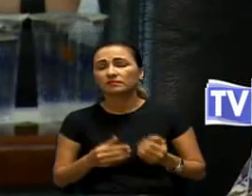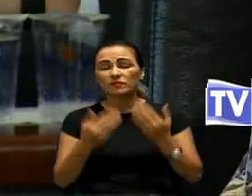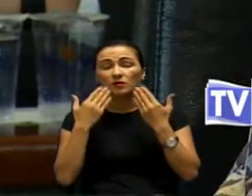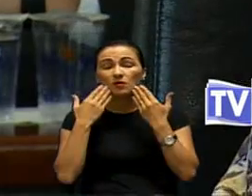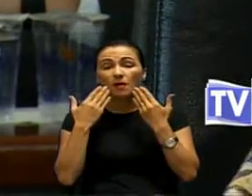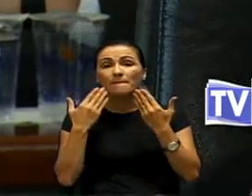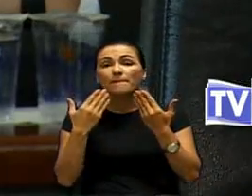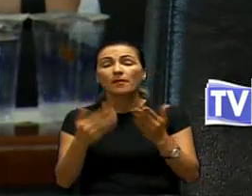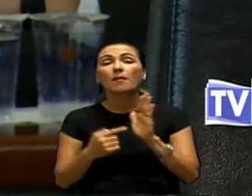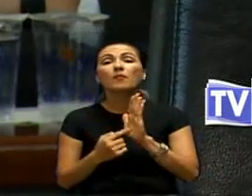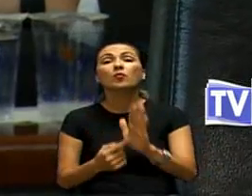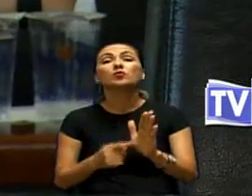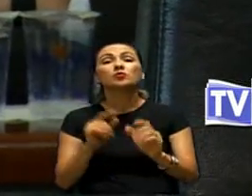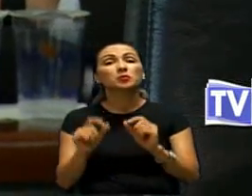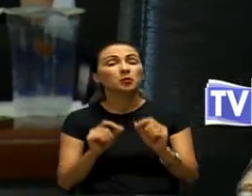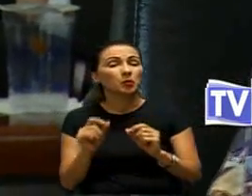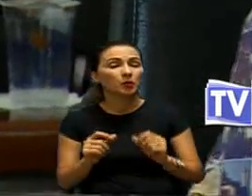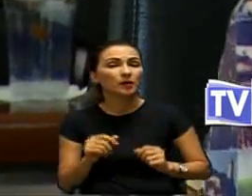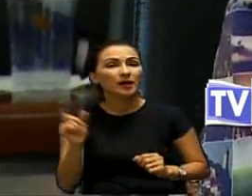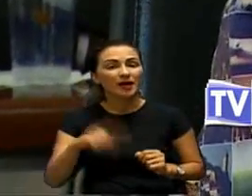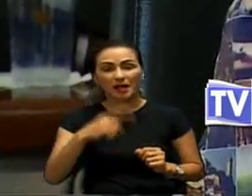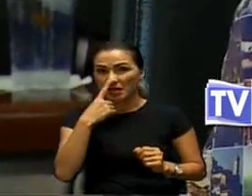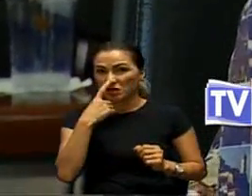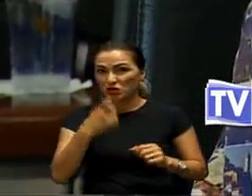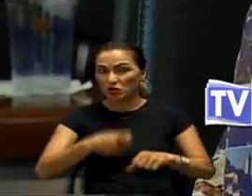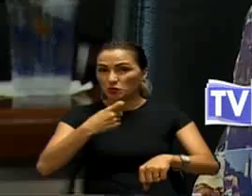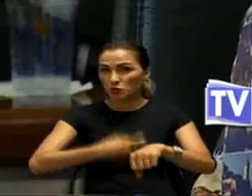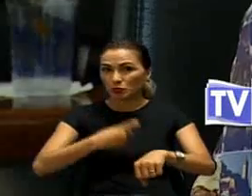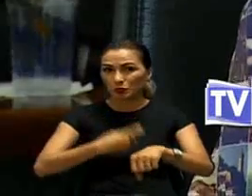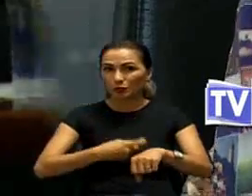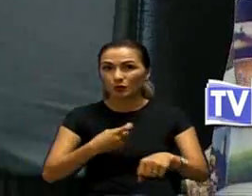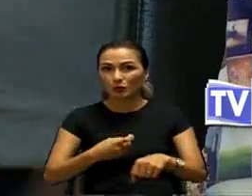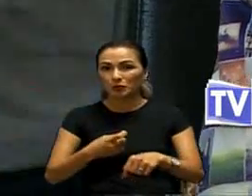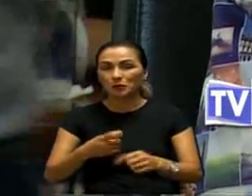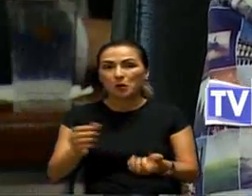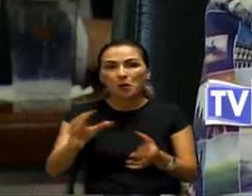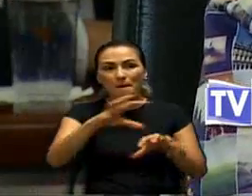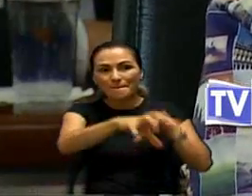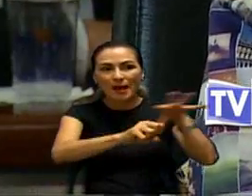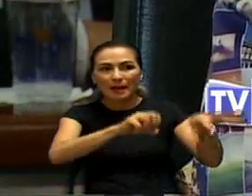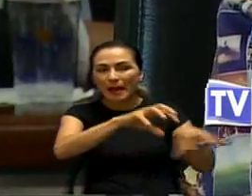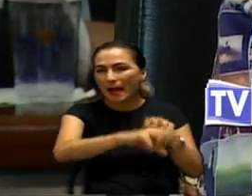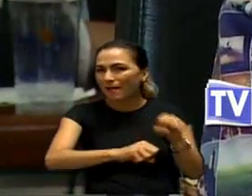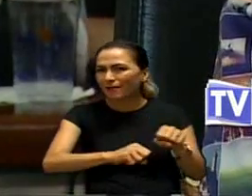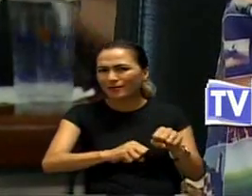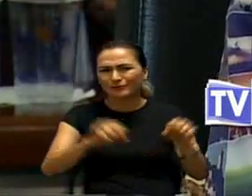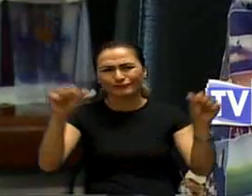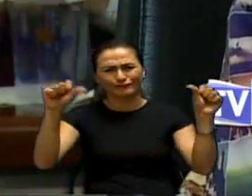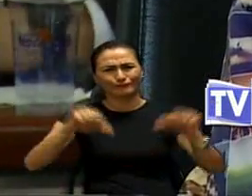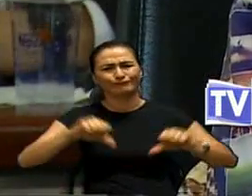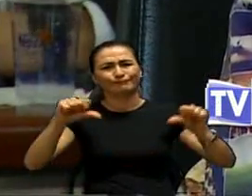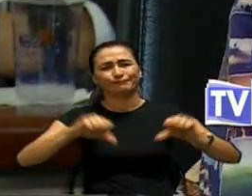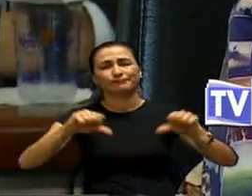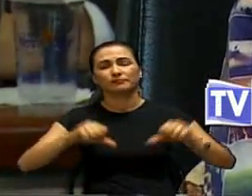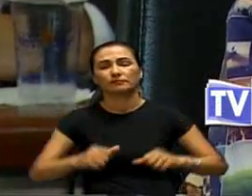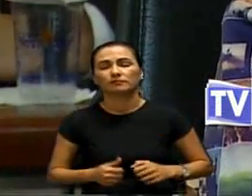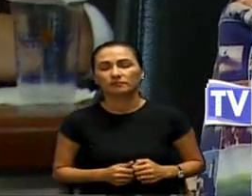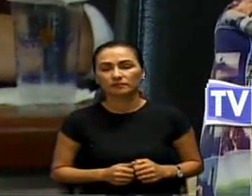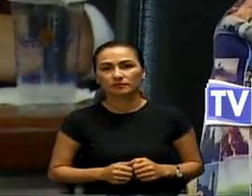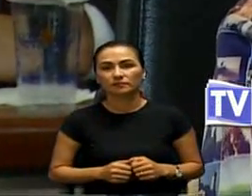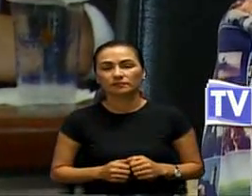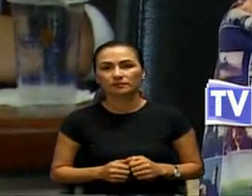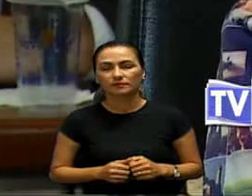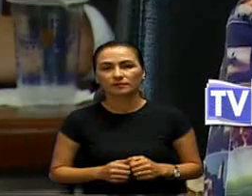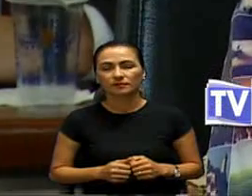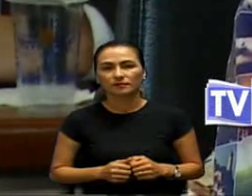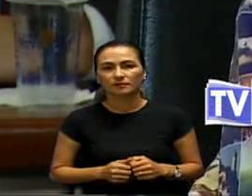recolhimento dos resíduos sólidos das cidades. A prefeitura gasta, as prefeituras gastam um recurso, é um raciocínio